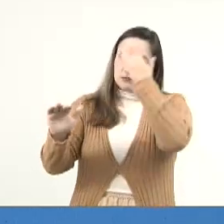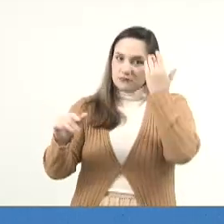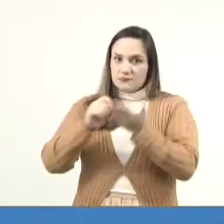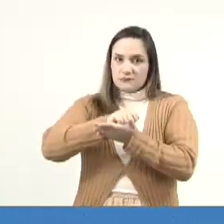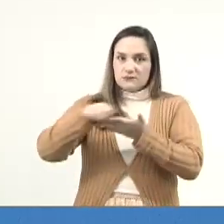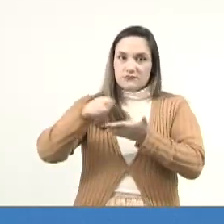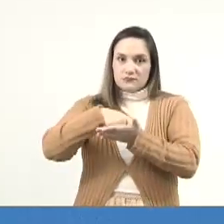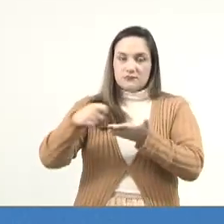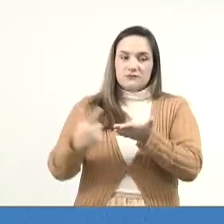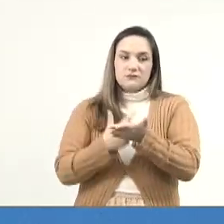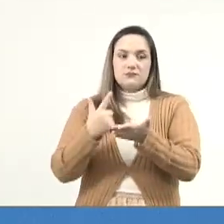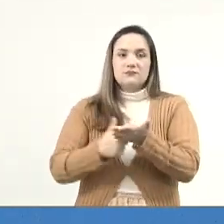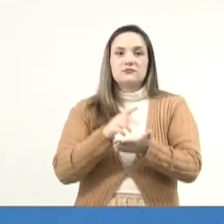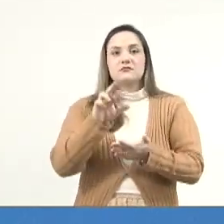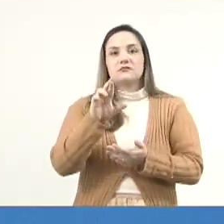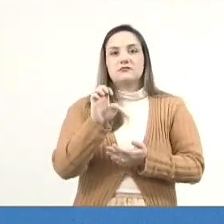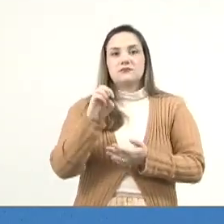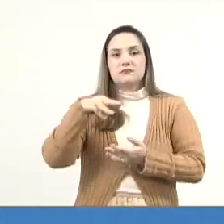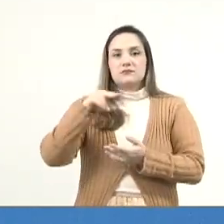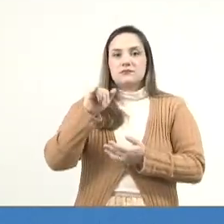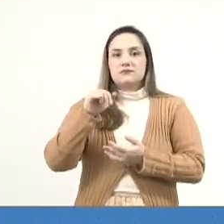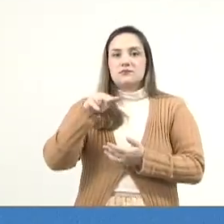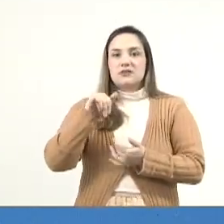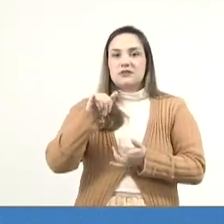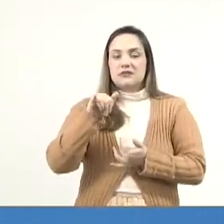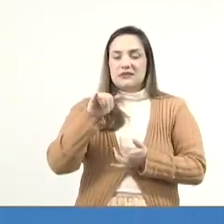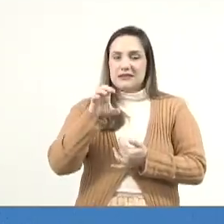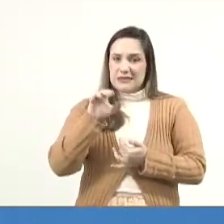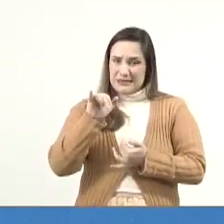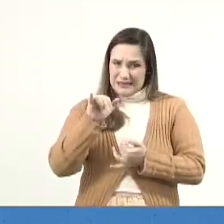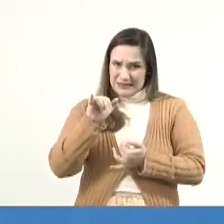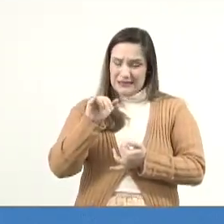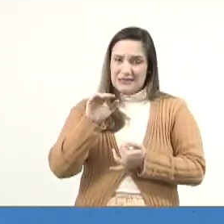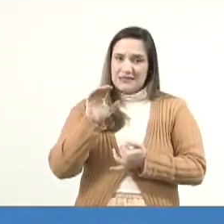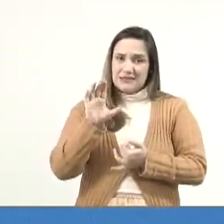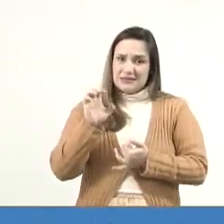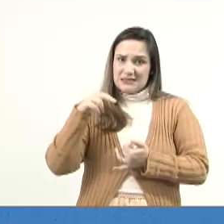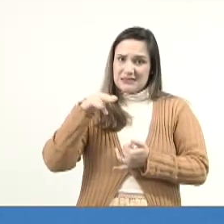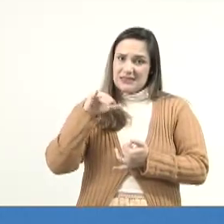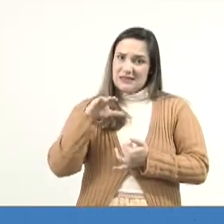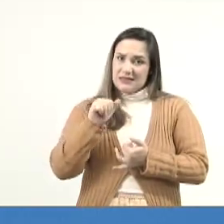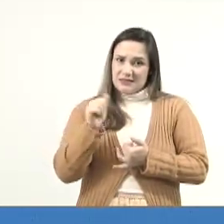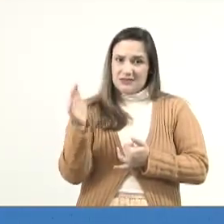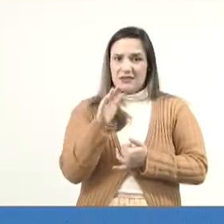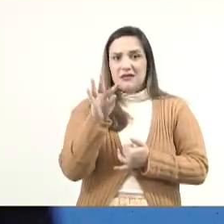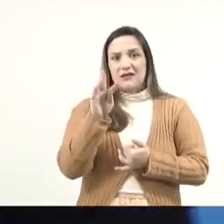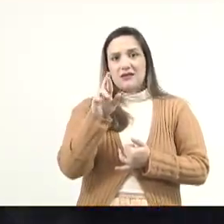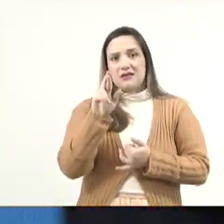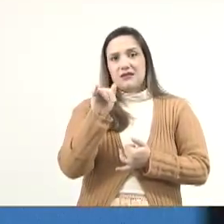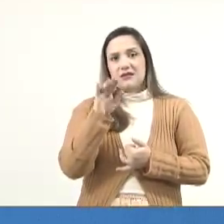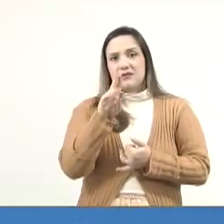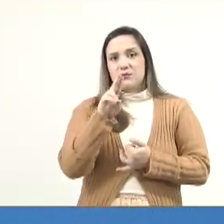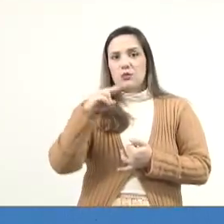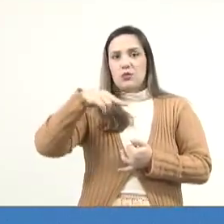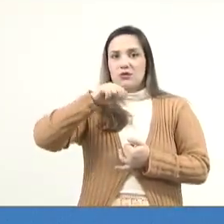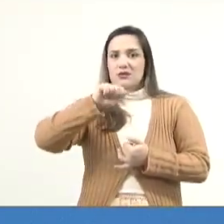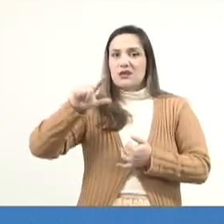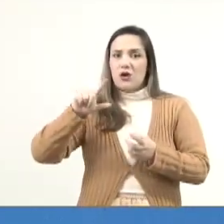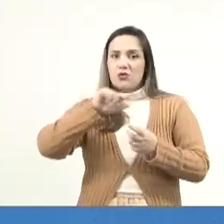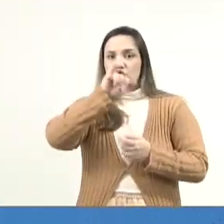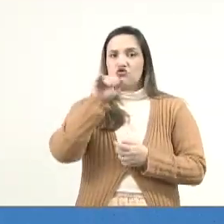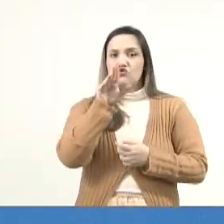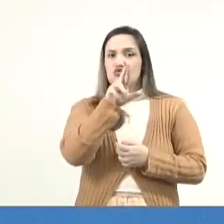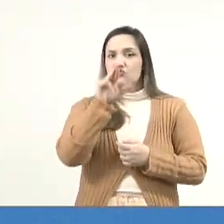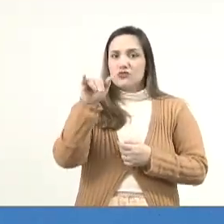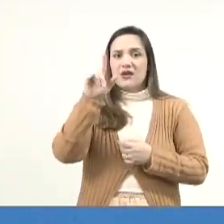reminiscências no tribunal do J A obra tem escopo de evidenciar julgamentos que contribuíram para a evolução